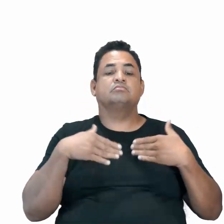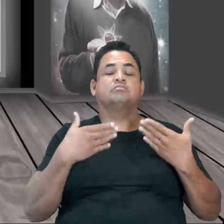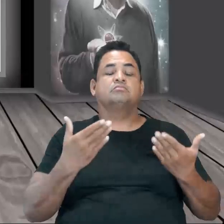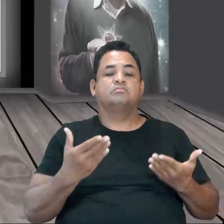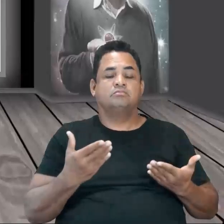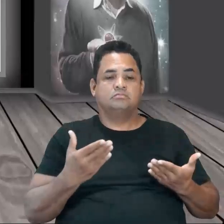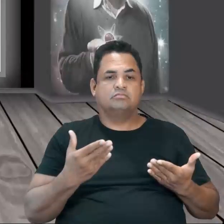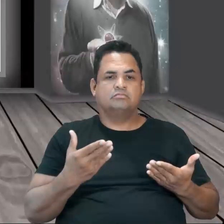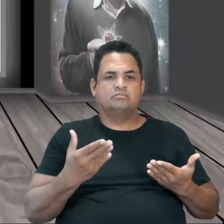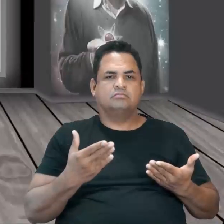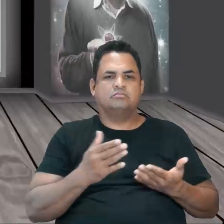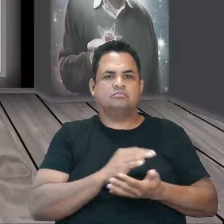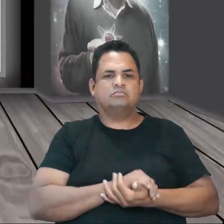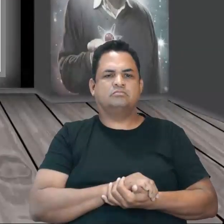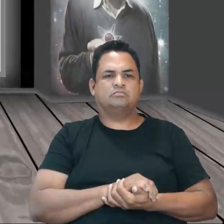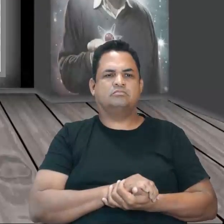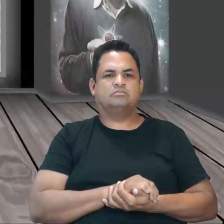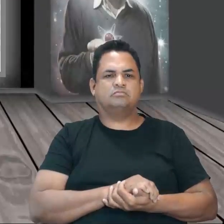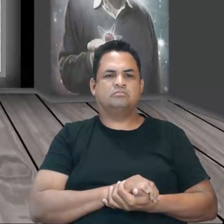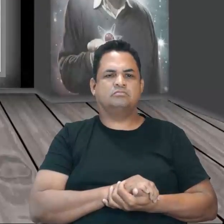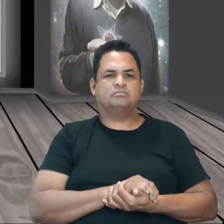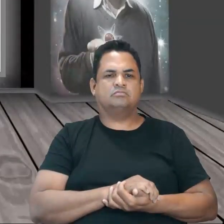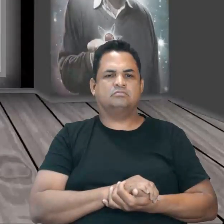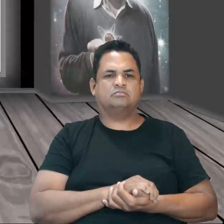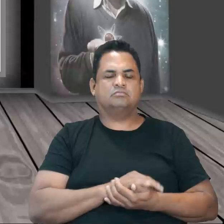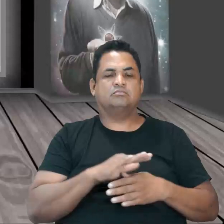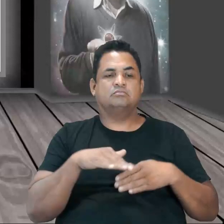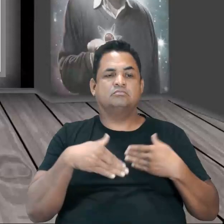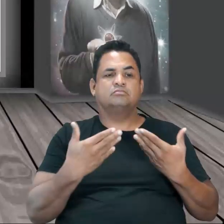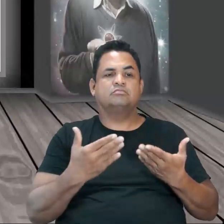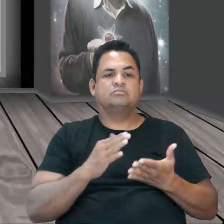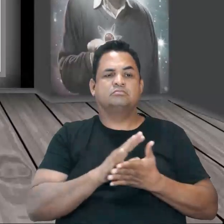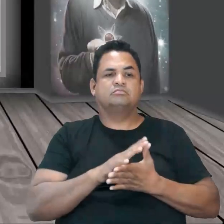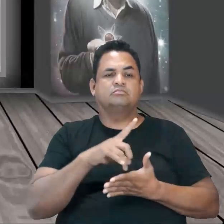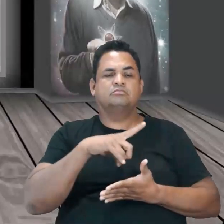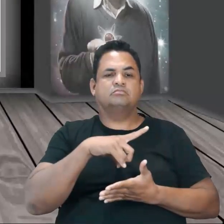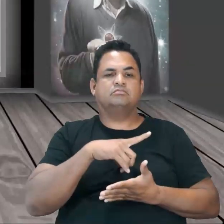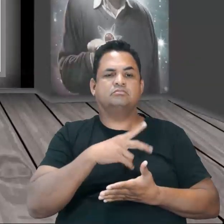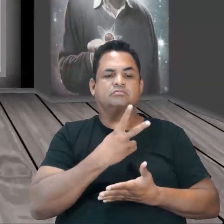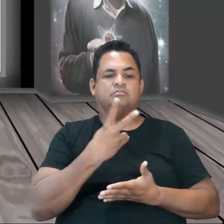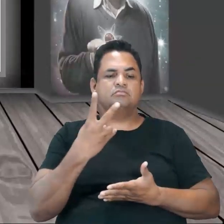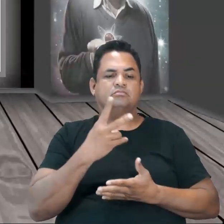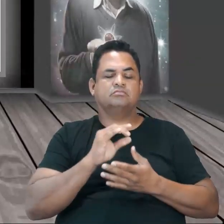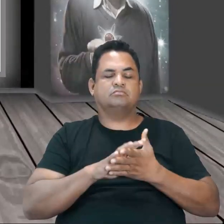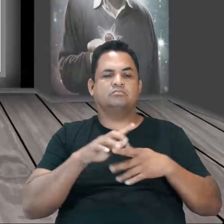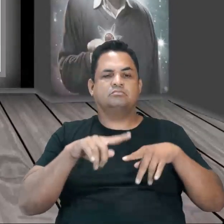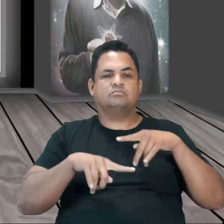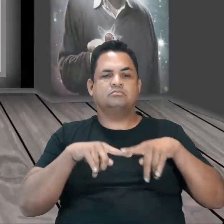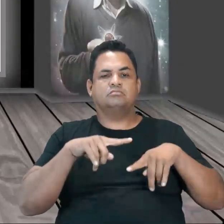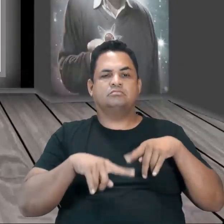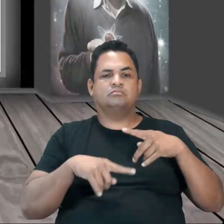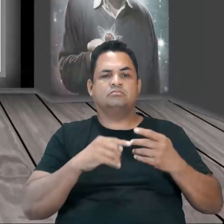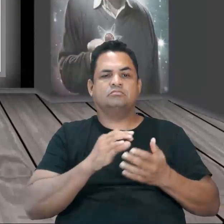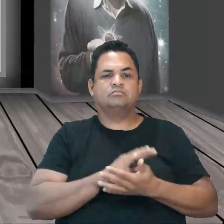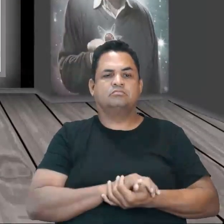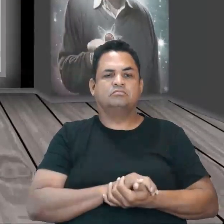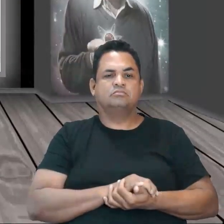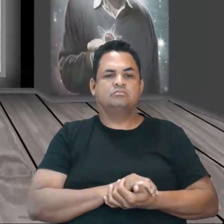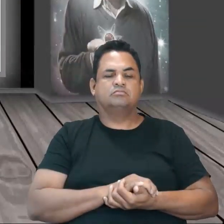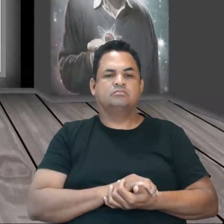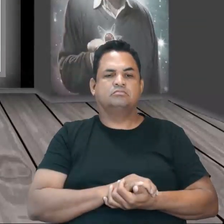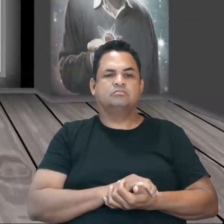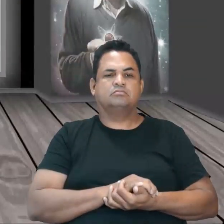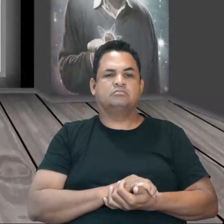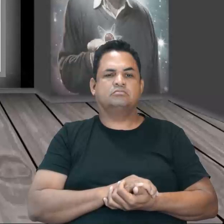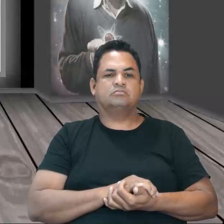então pessoal, dá uma olhadinha aqui, toda vez que você tiver 2 materiais, peguei um, quando nós fizemos nosso